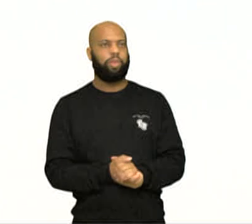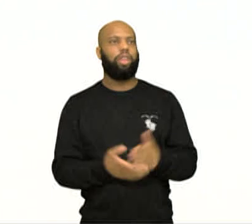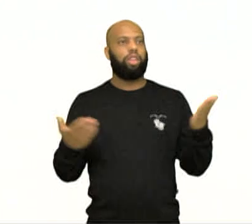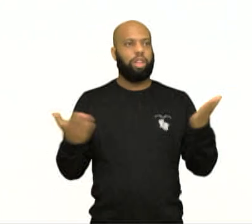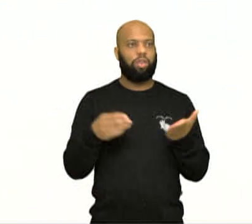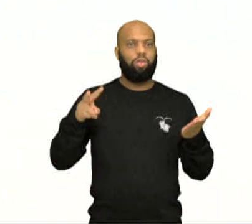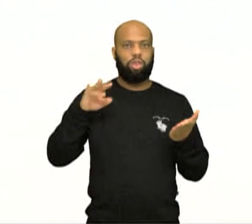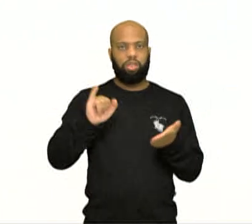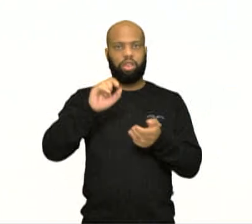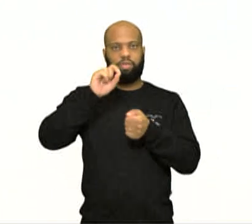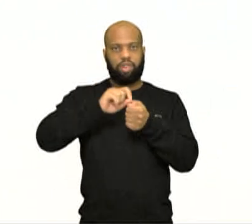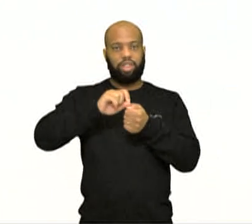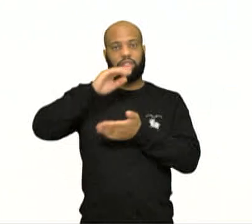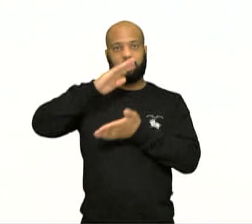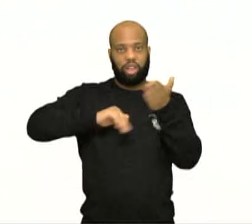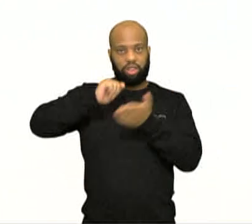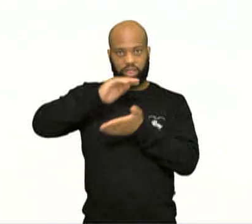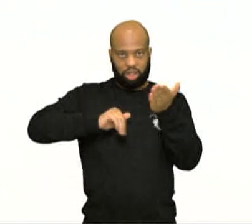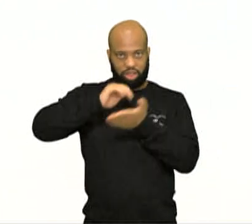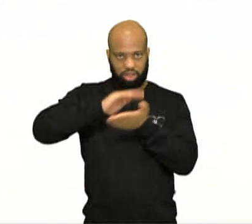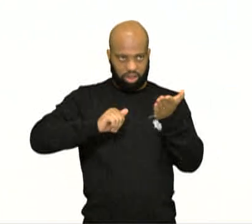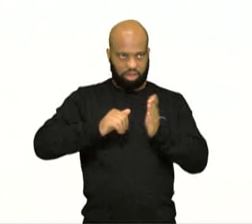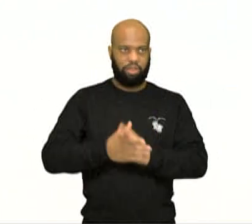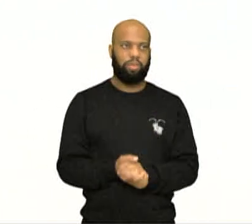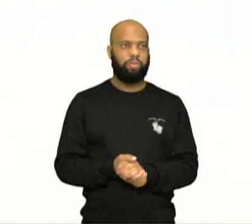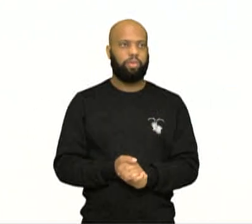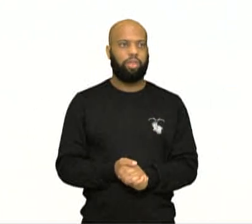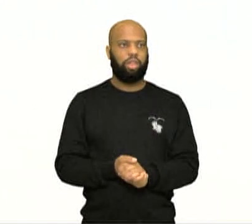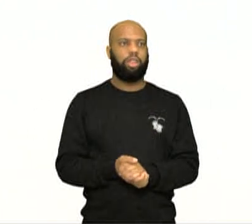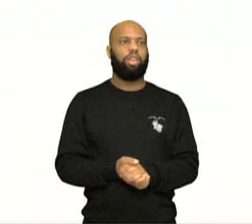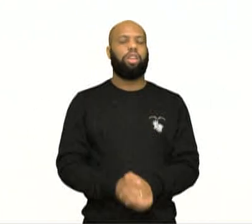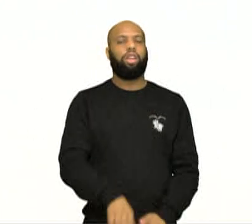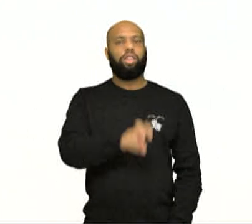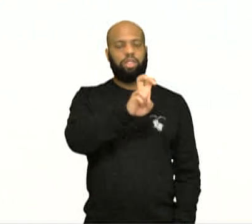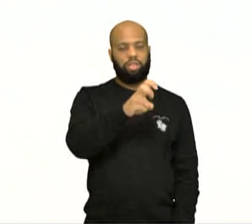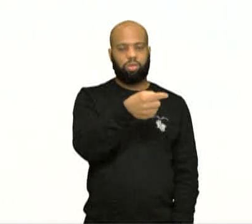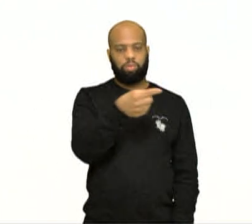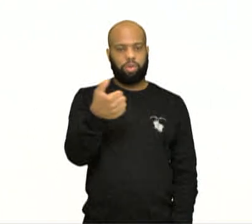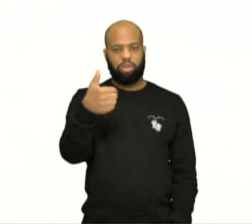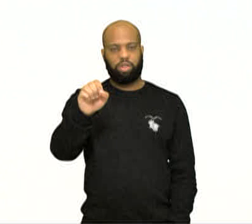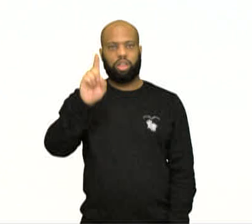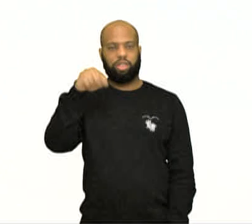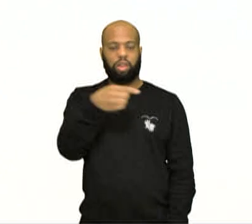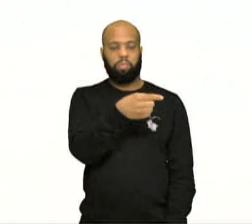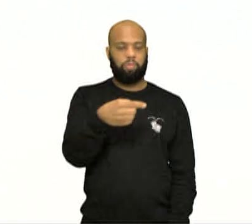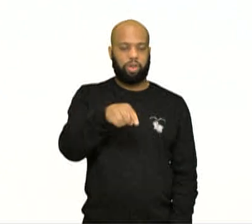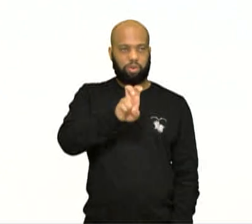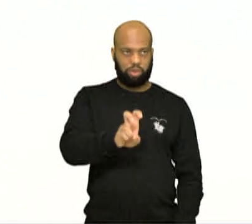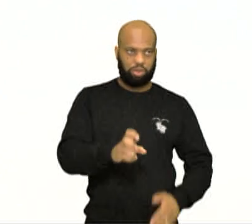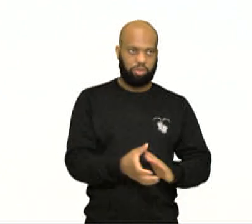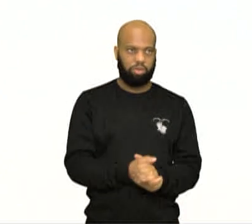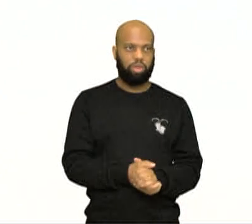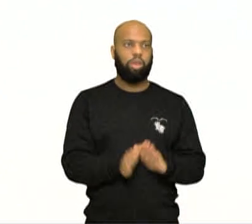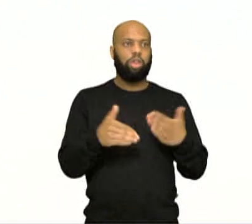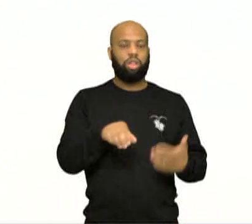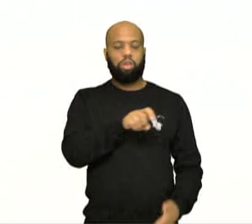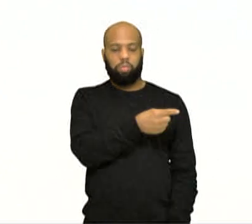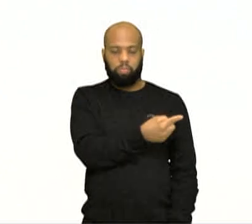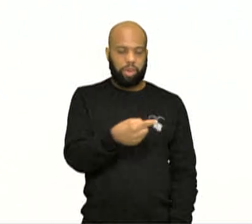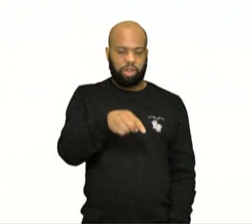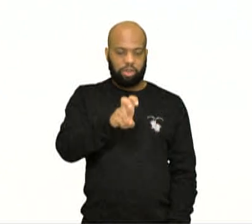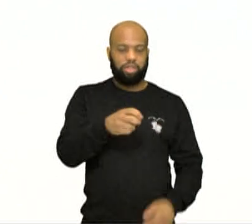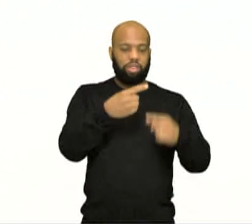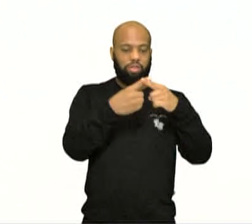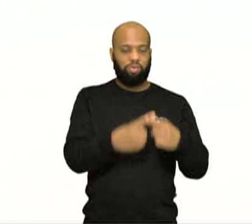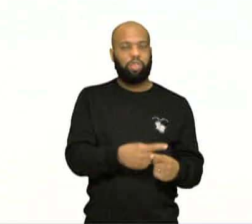equipotenciais. Ponto de saída, ponto de chegada. 5 menos 10 vai dar menos 5. Menos 5